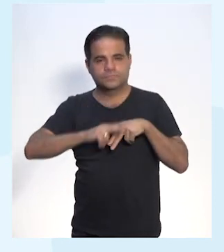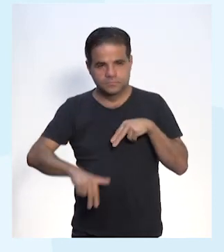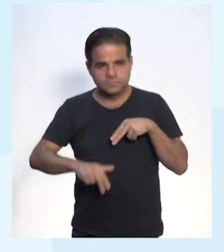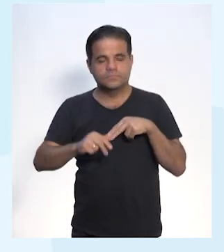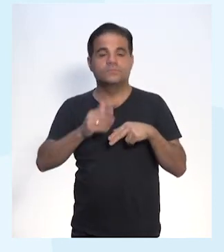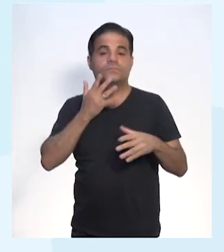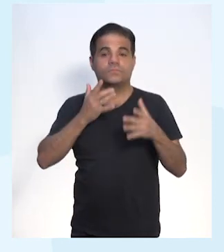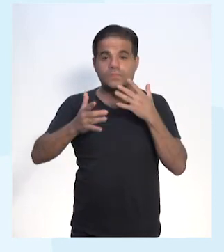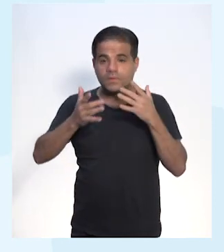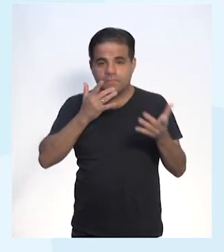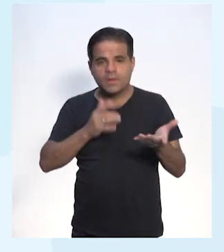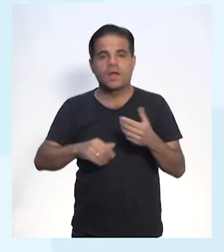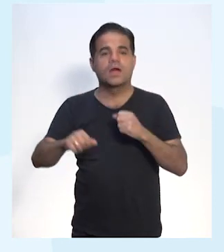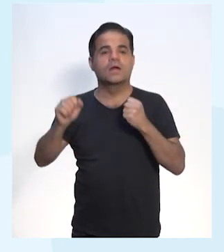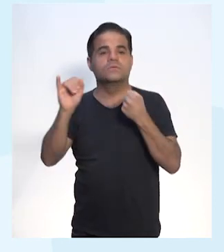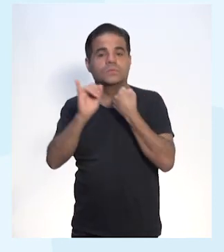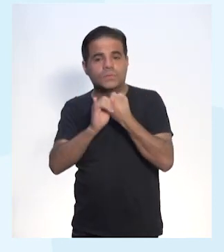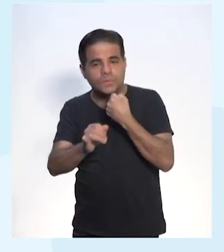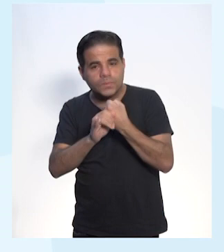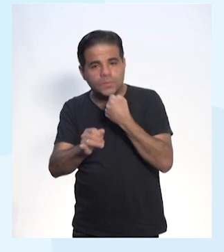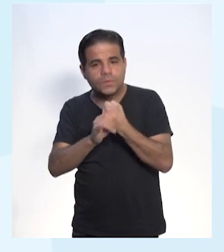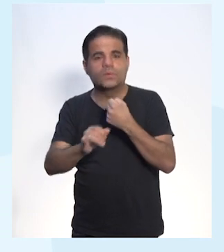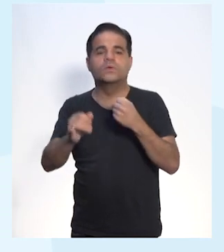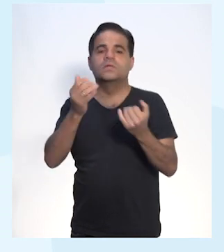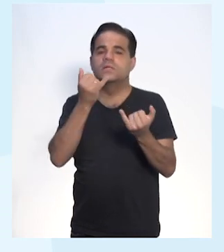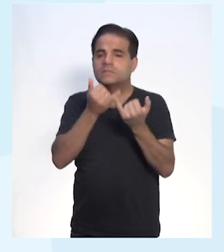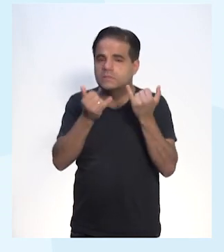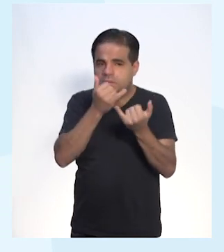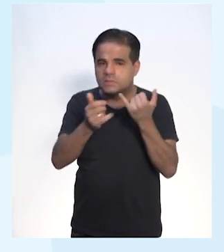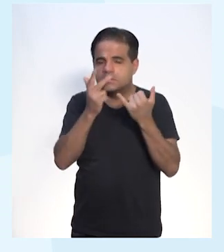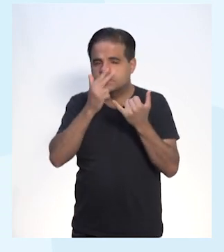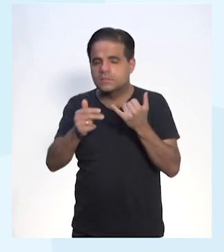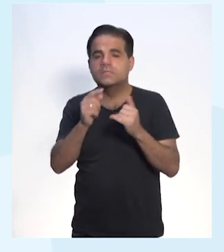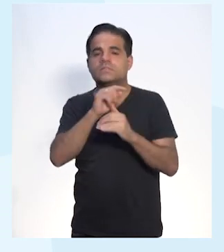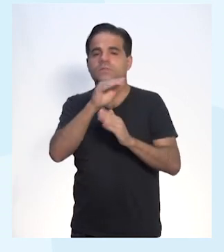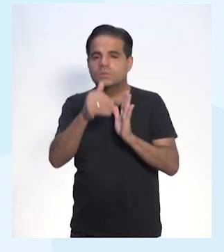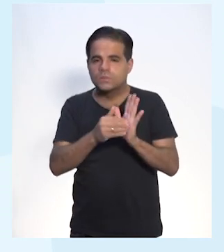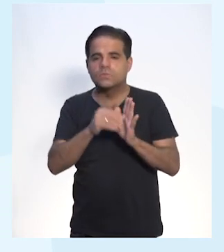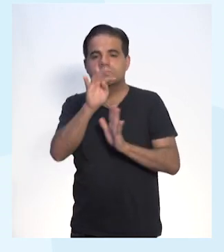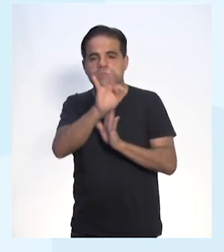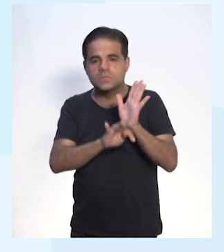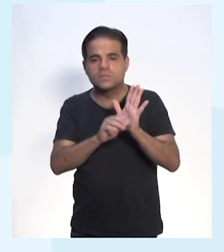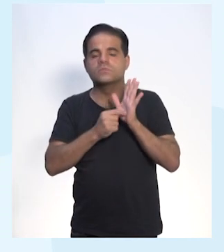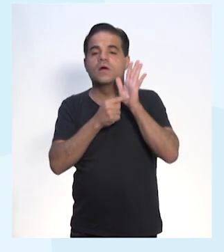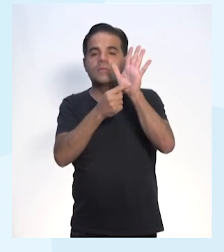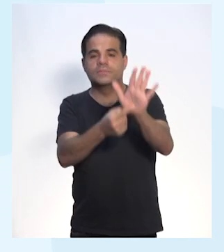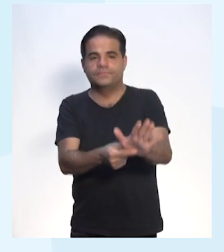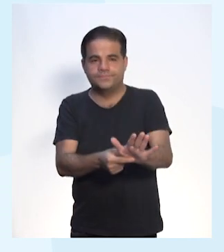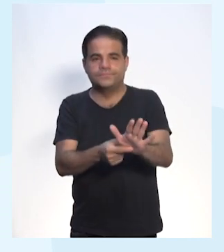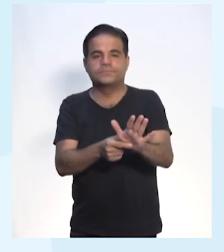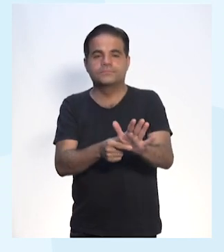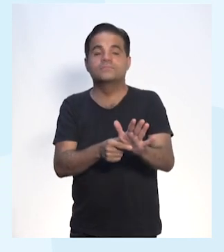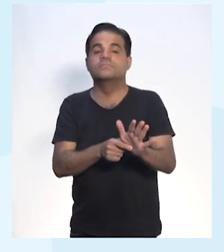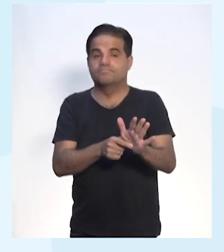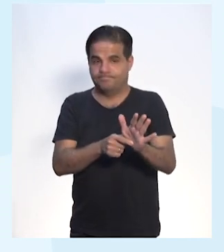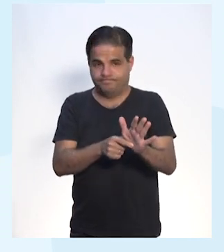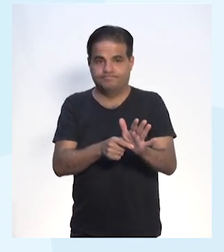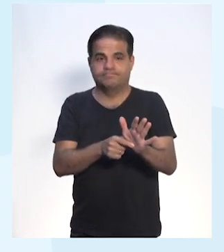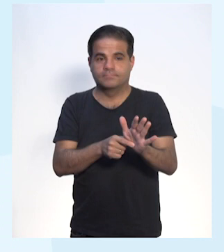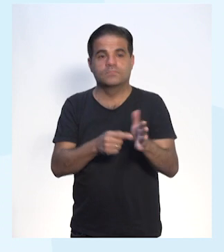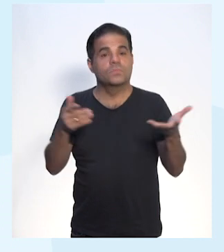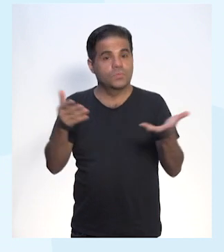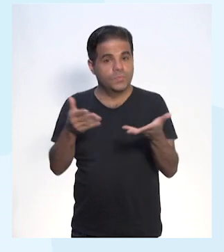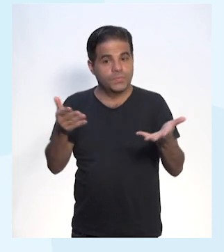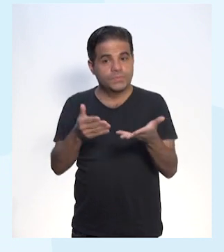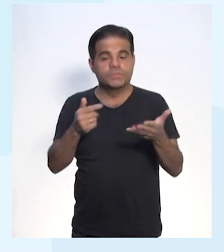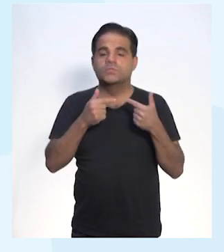gênero crônica e analisar as semelhanças e as diferenças entre os textos apresentados. De certa forma, hoje a